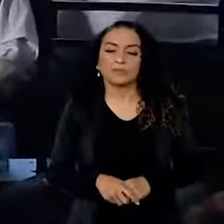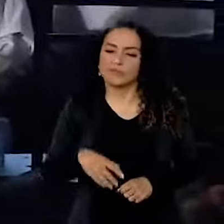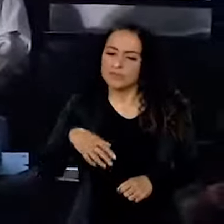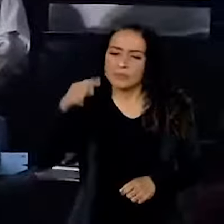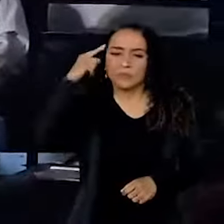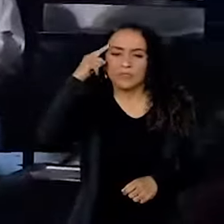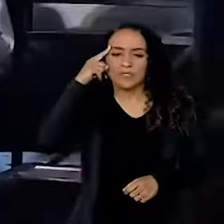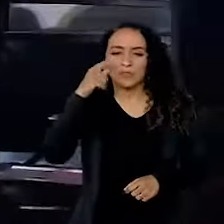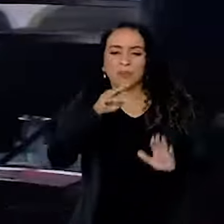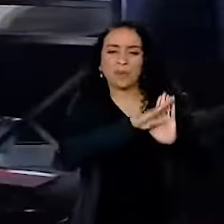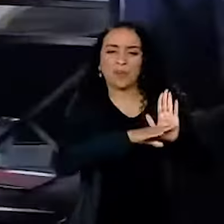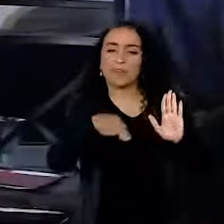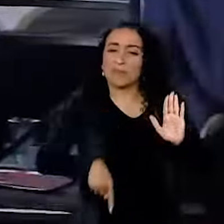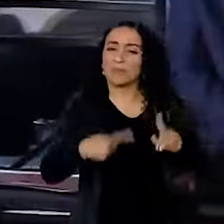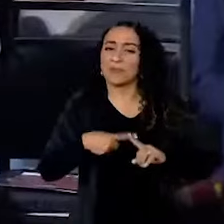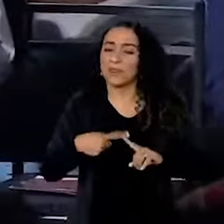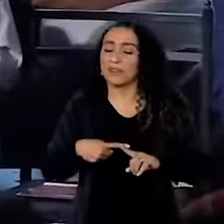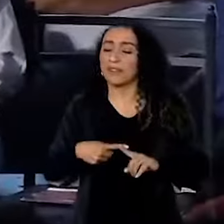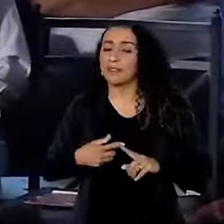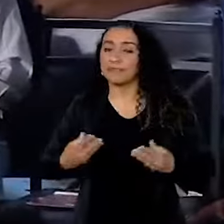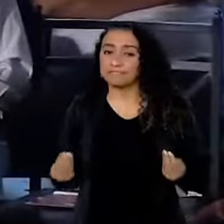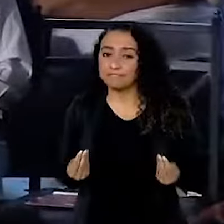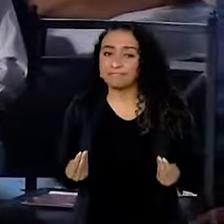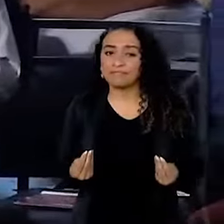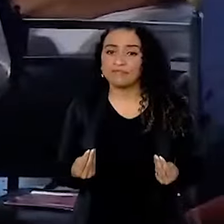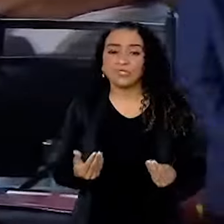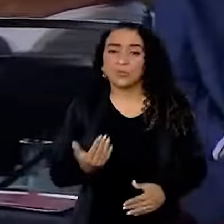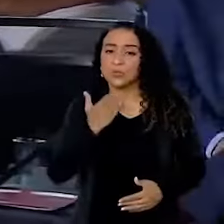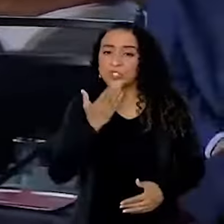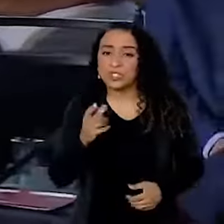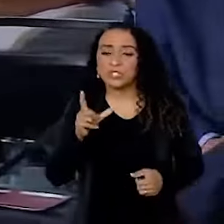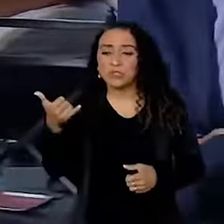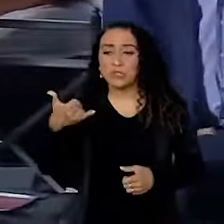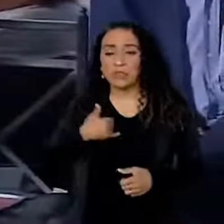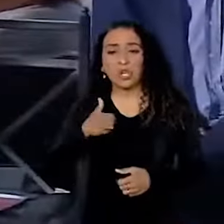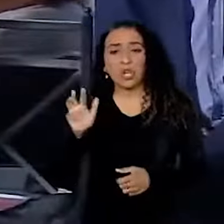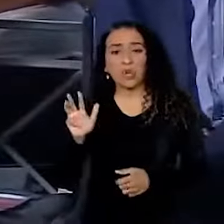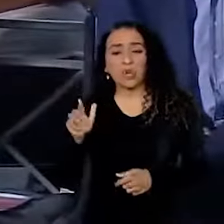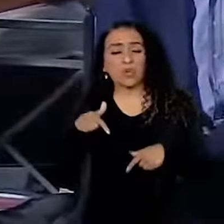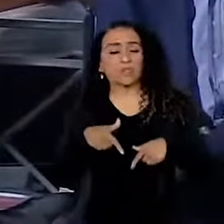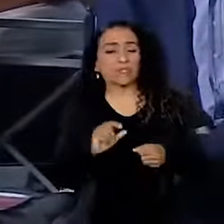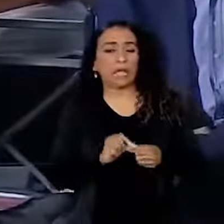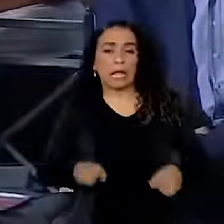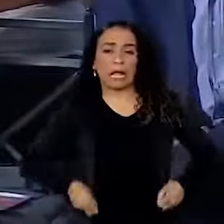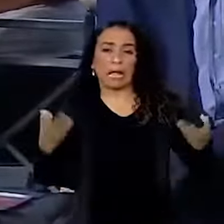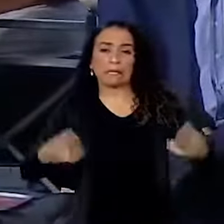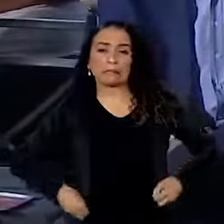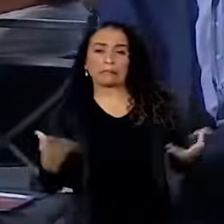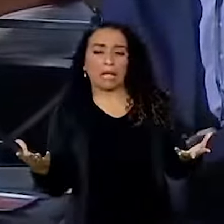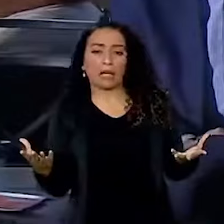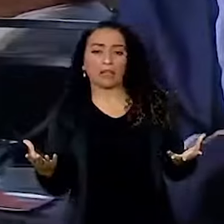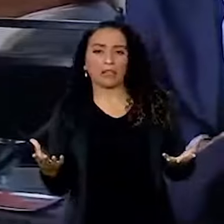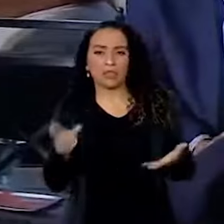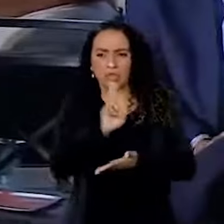vá pensando no seu programa aqui, porque é o seguinte, gente, não adianta alguém falar para mim, ô Lula, você está gastando muito